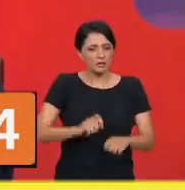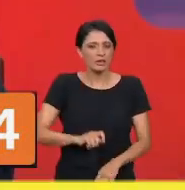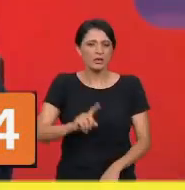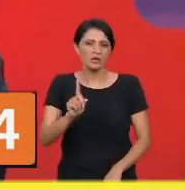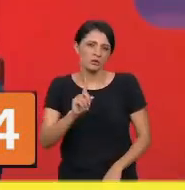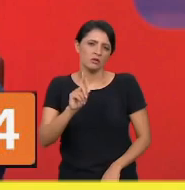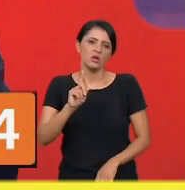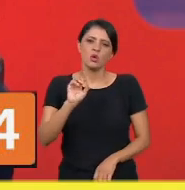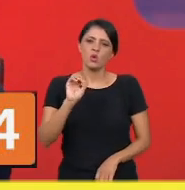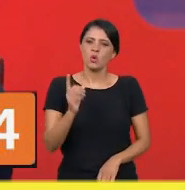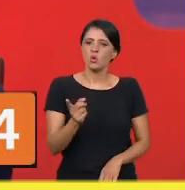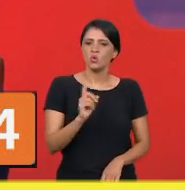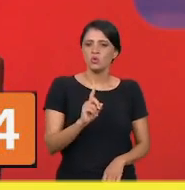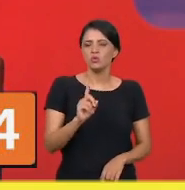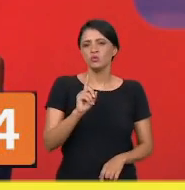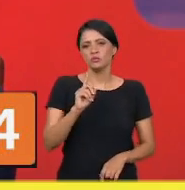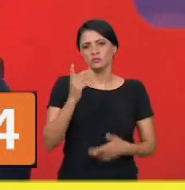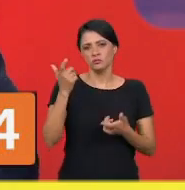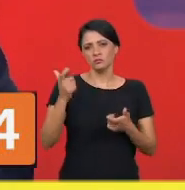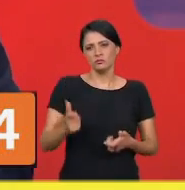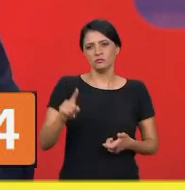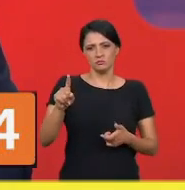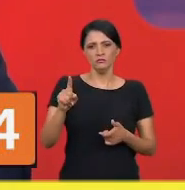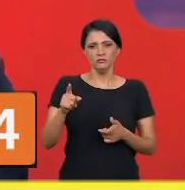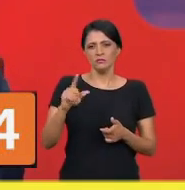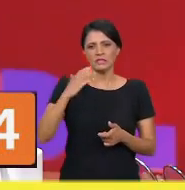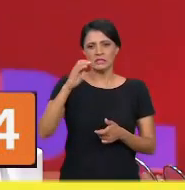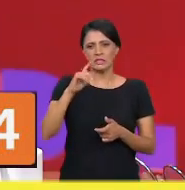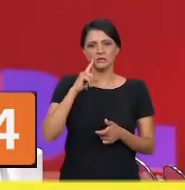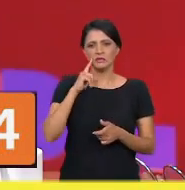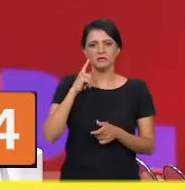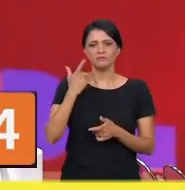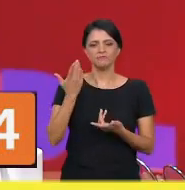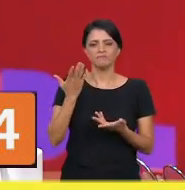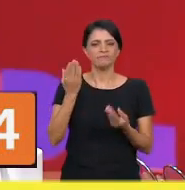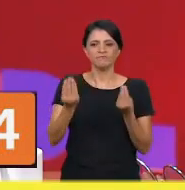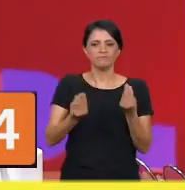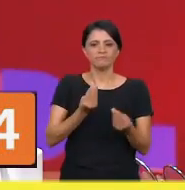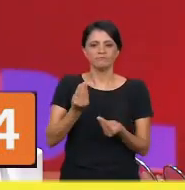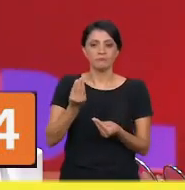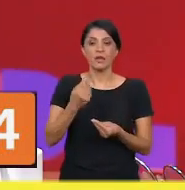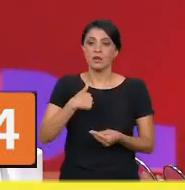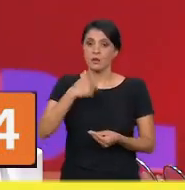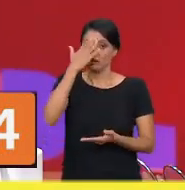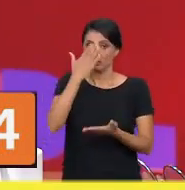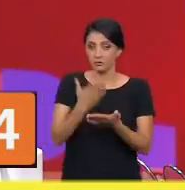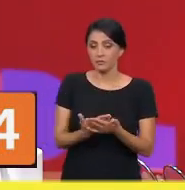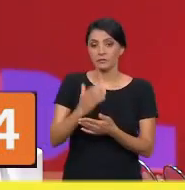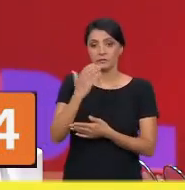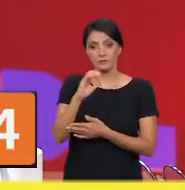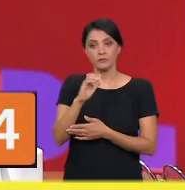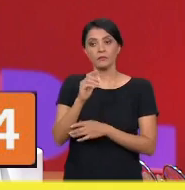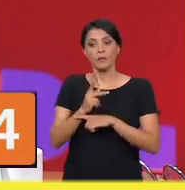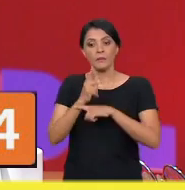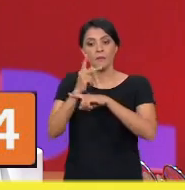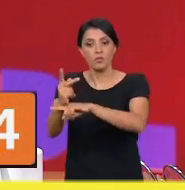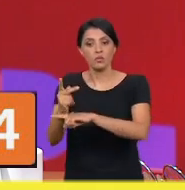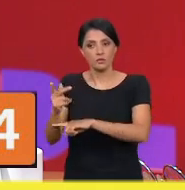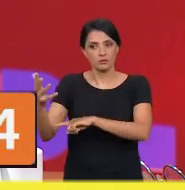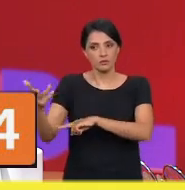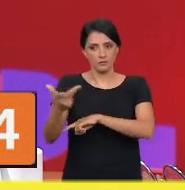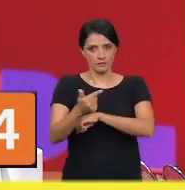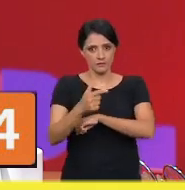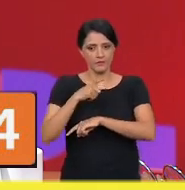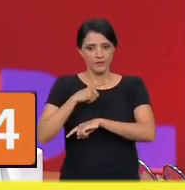ou isso esse terreno já foi limpo pela ciência? Eu acredito que a ciência busca o extraordinário. Nós